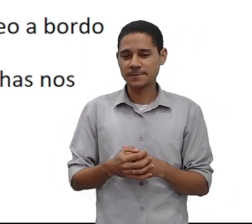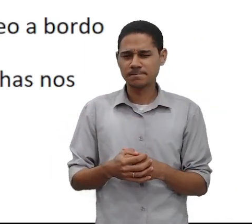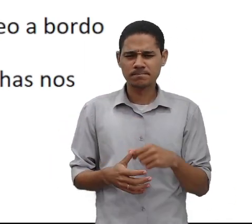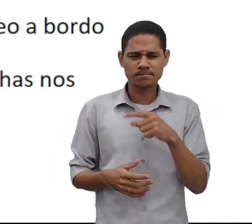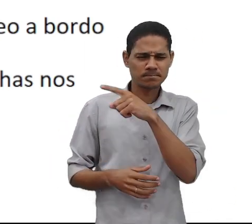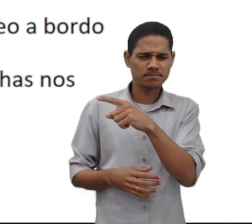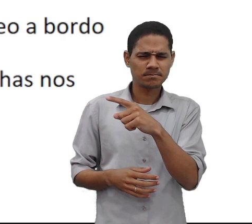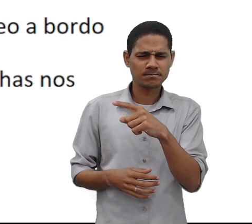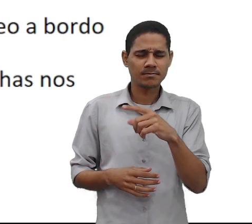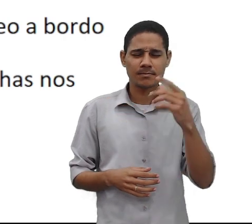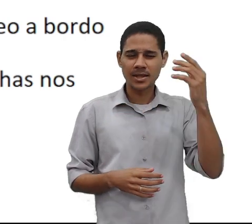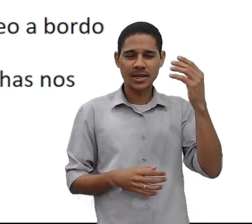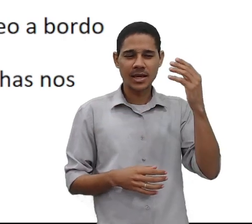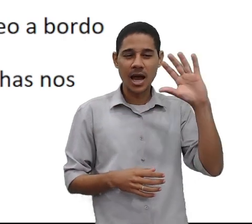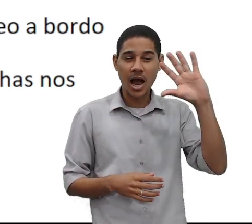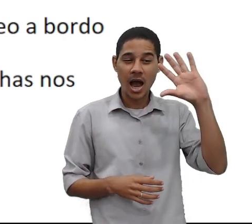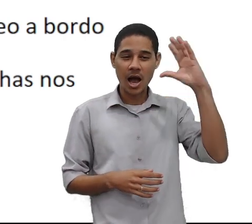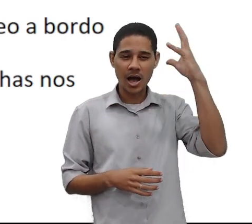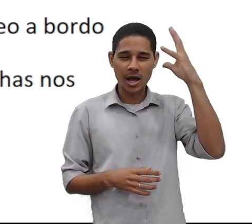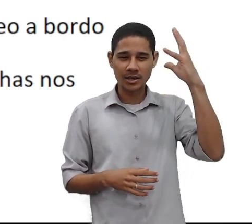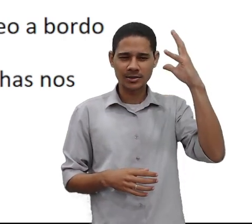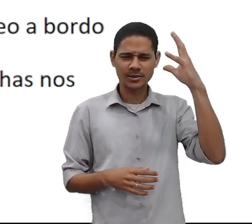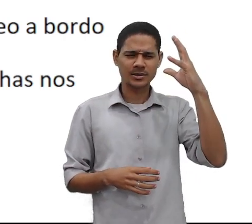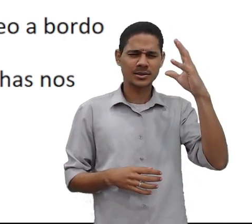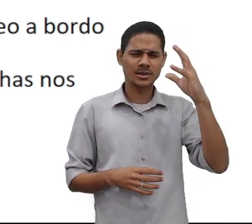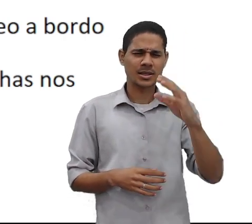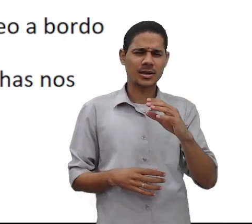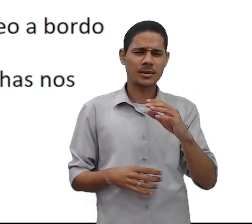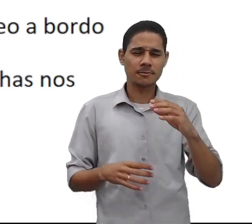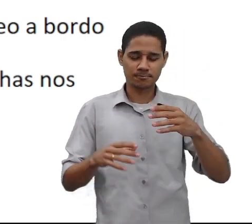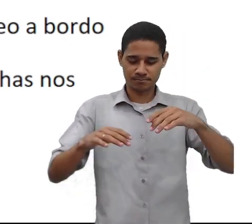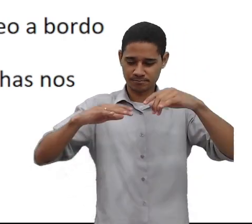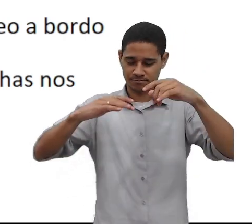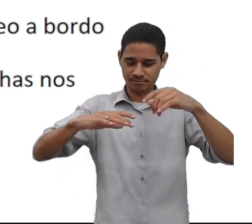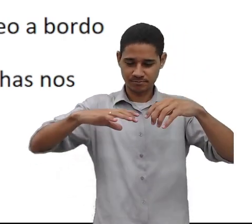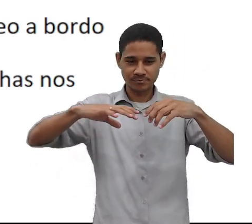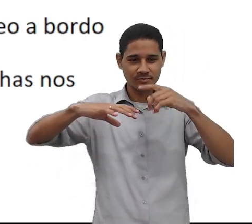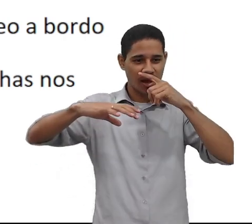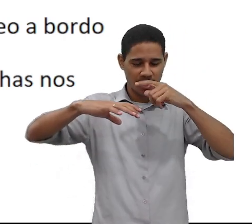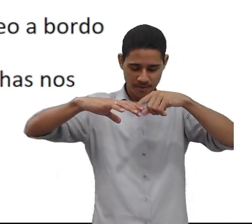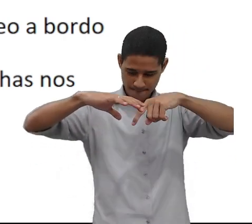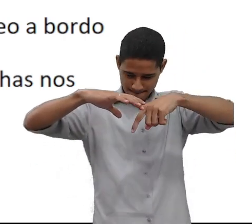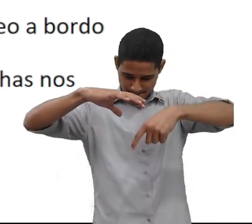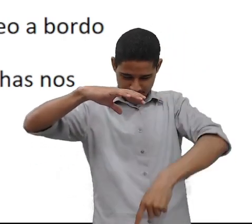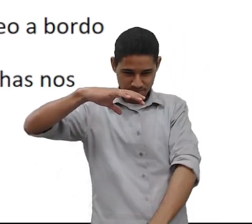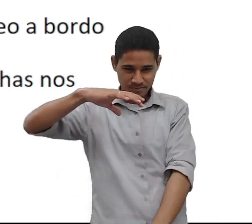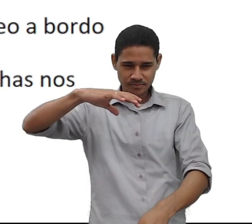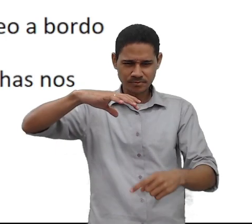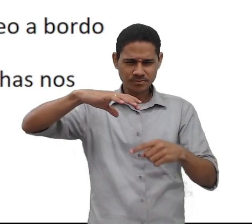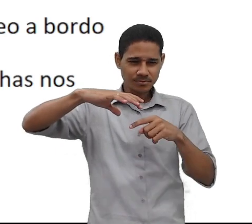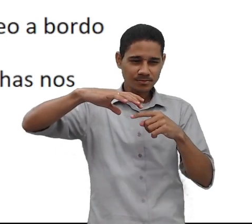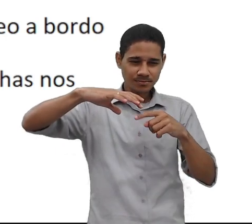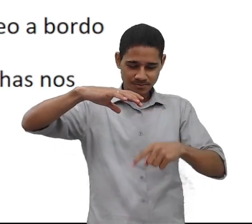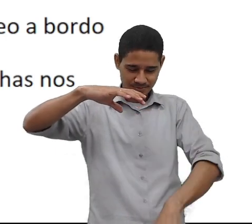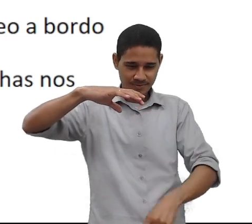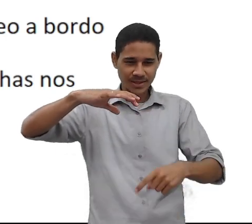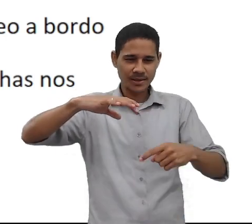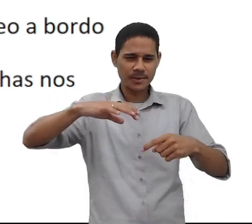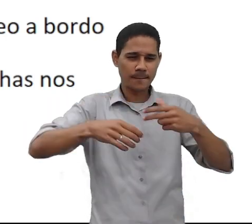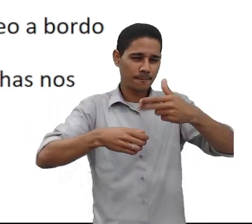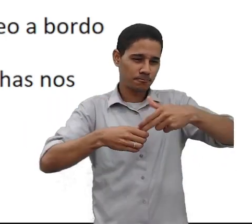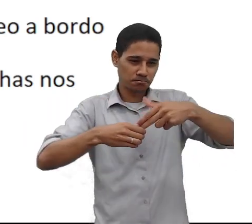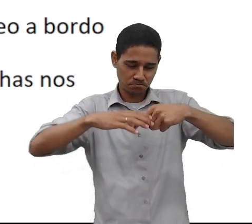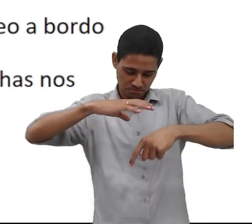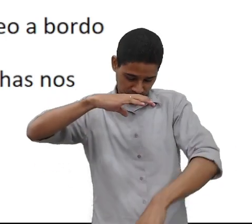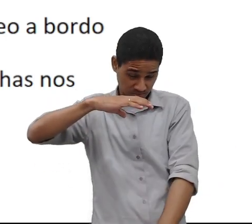de um acidente acontecido na plataforma P36, na Bacia de Campos, em 2001,